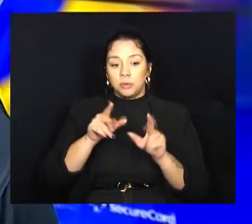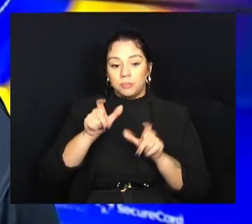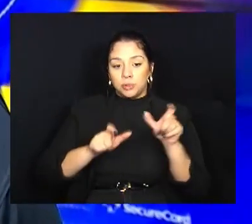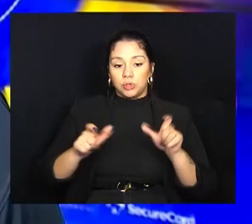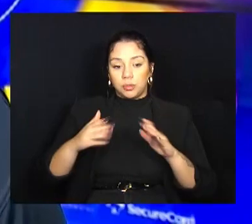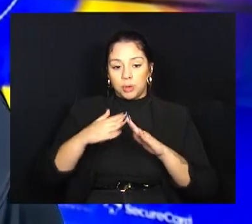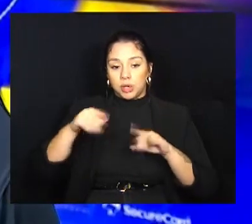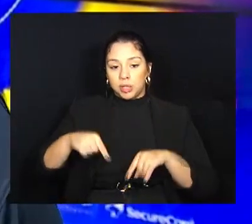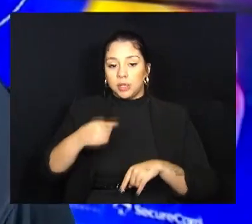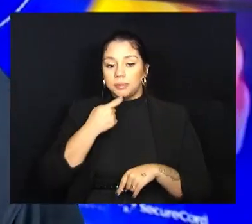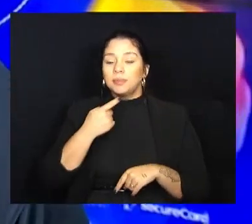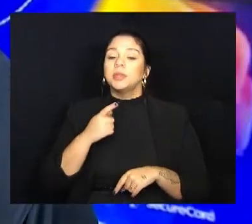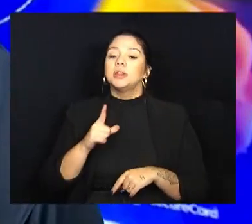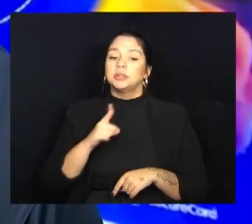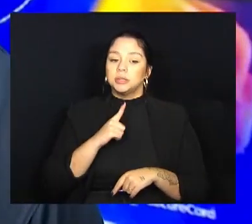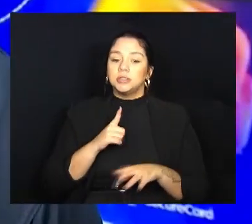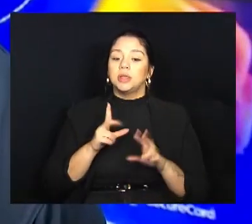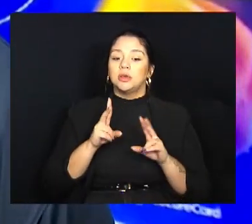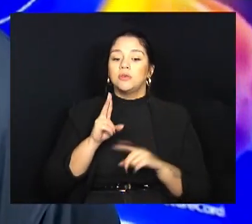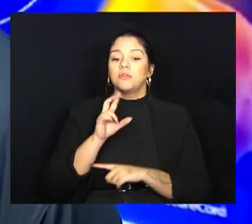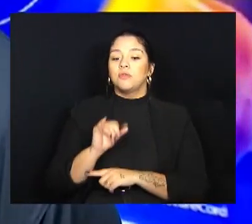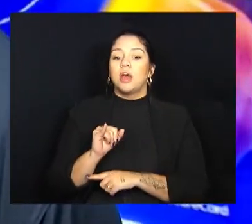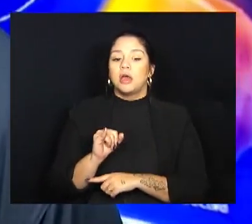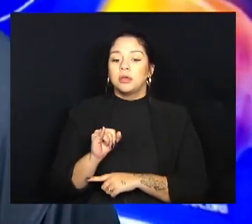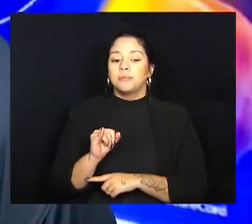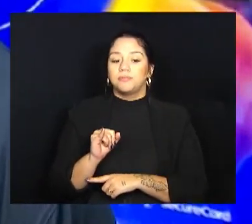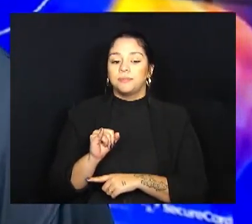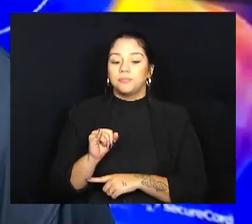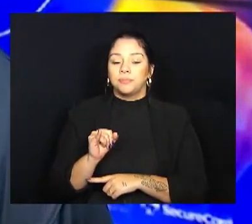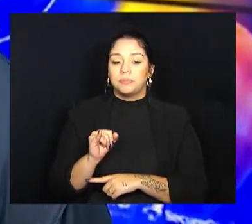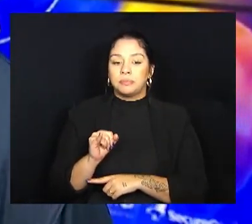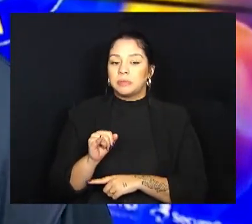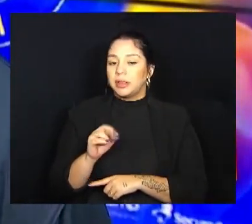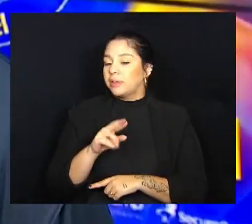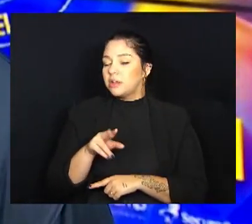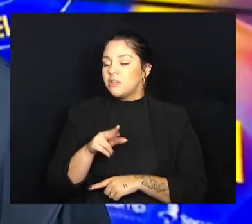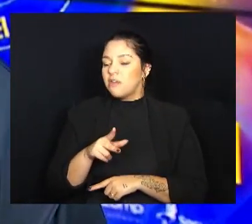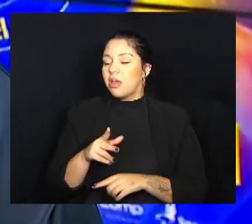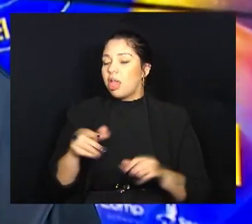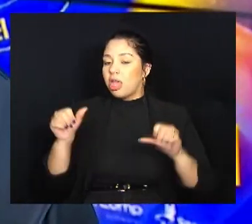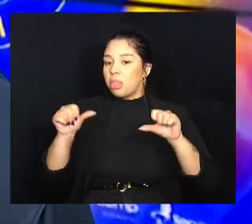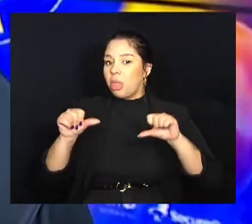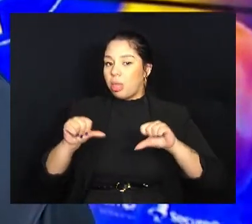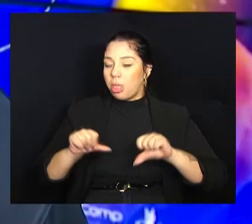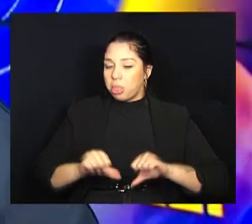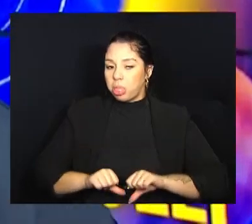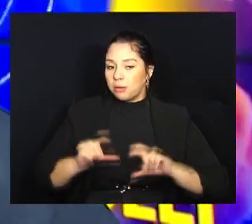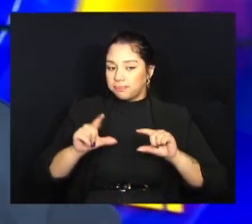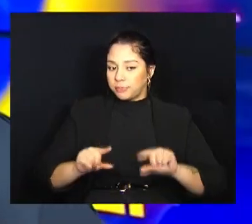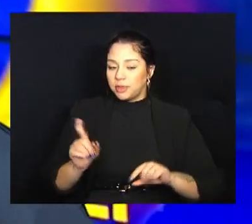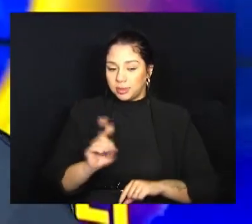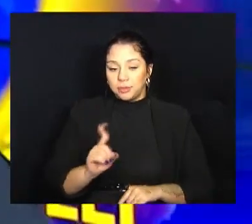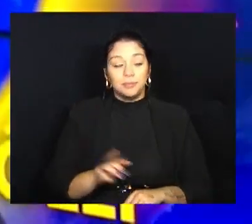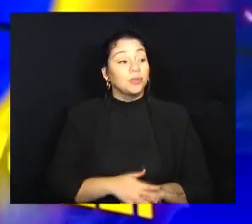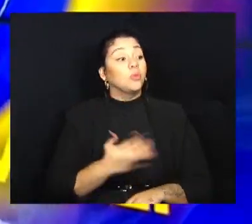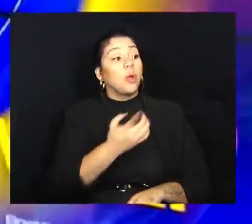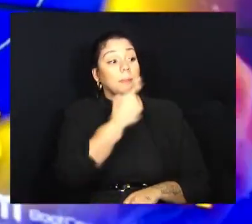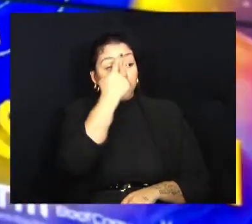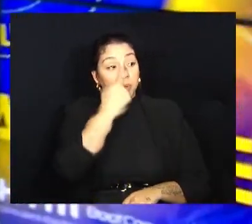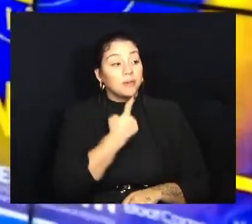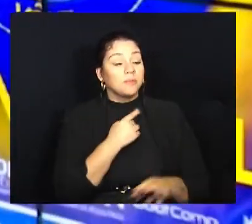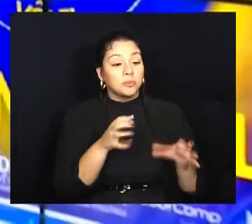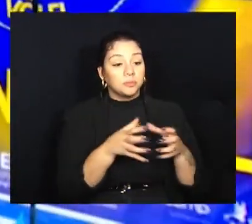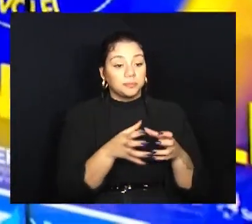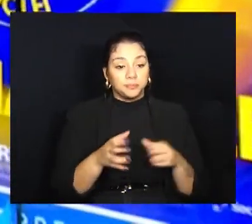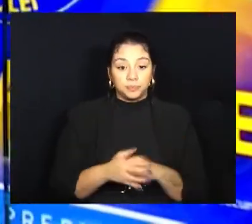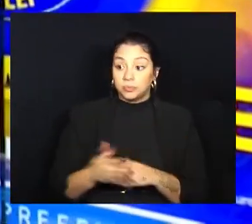o tempo inteiro, que a gente não vai deixar baixar o nível em nenhum momento. Qual o perfil do elenco? Hoje nós